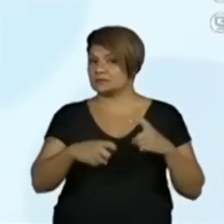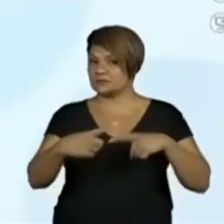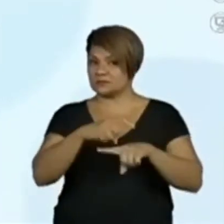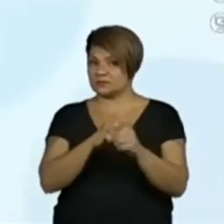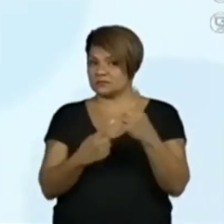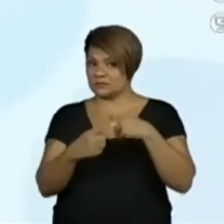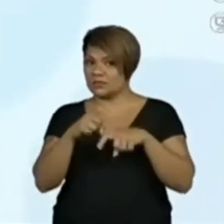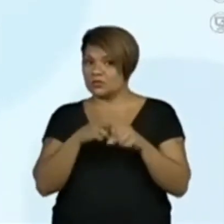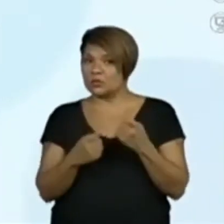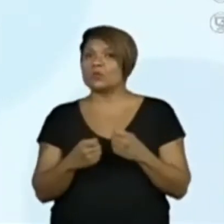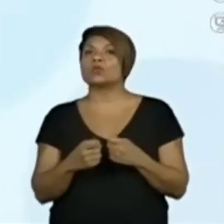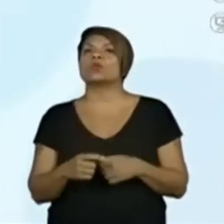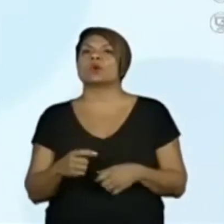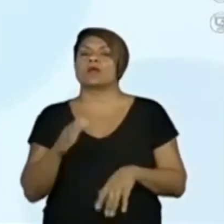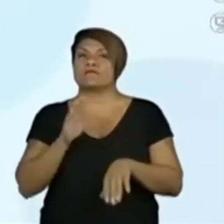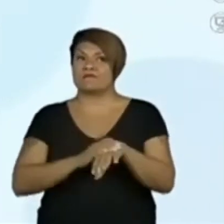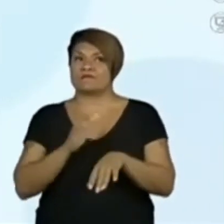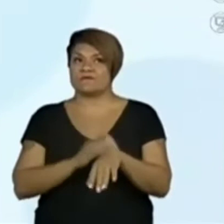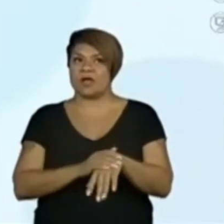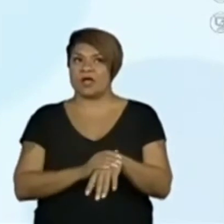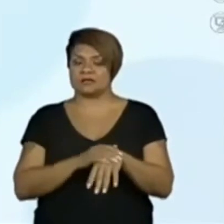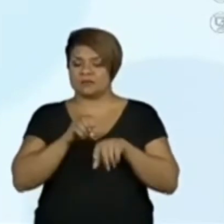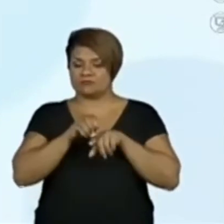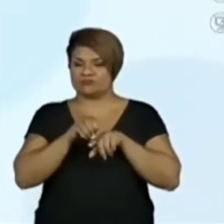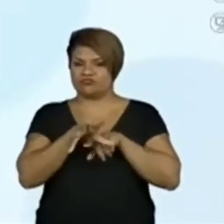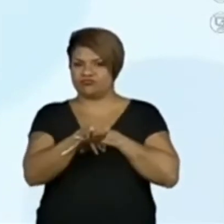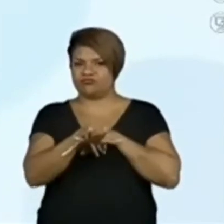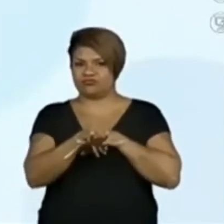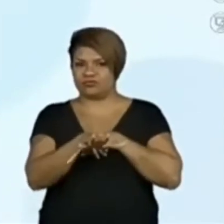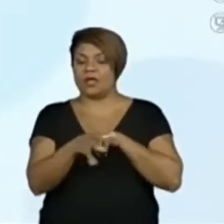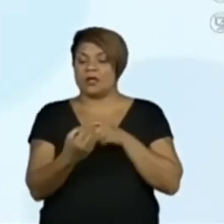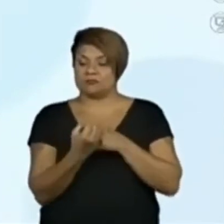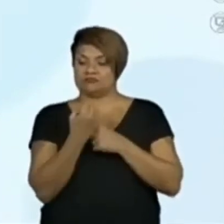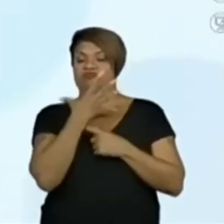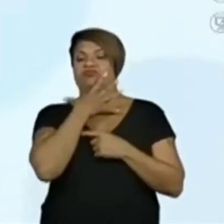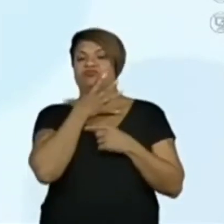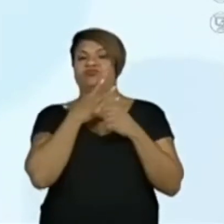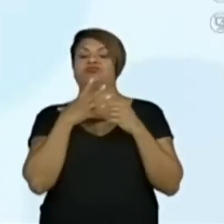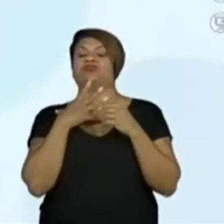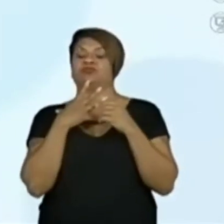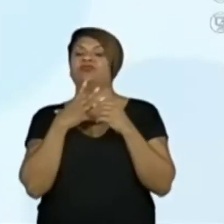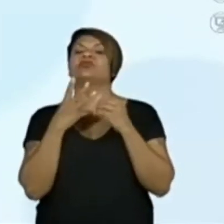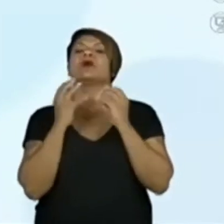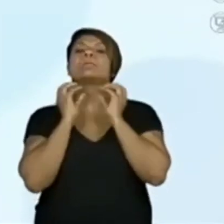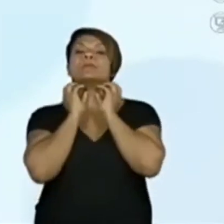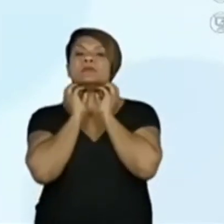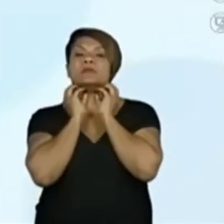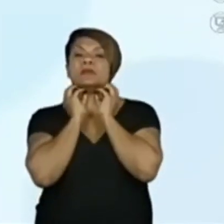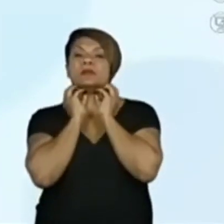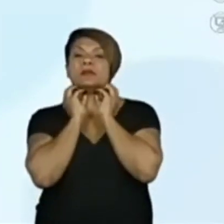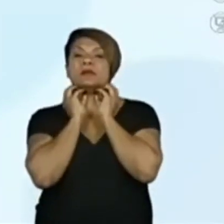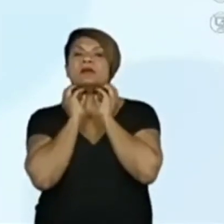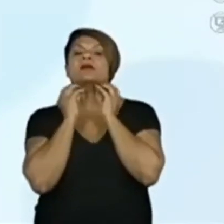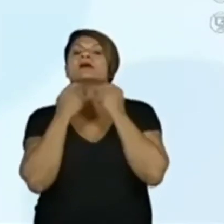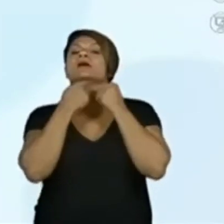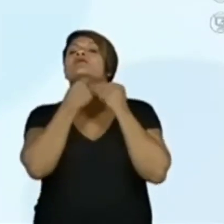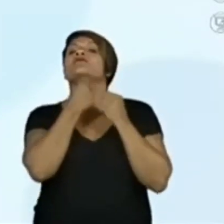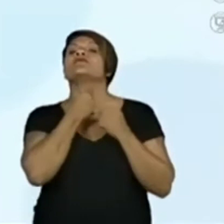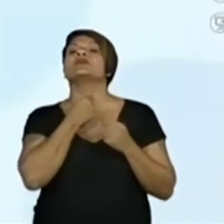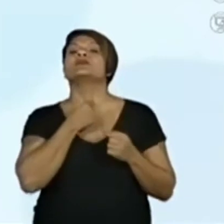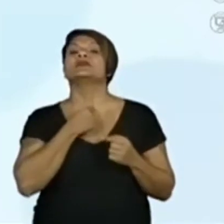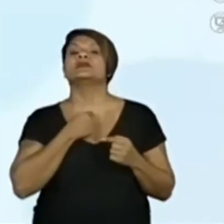toxina que atinge as amígdalas, a faringe, o nariz e a pele, onde